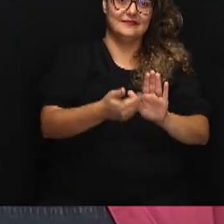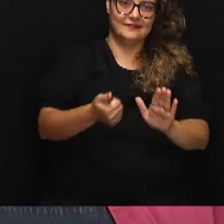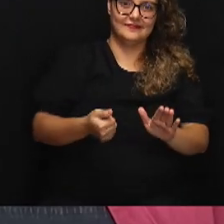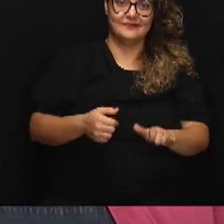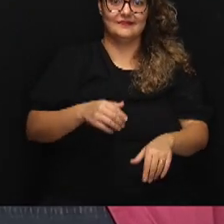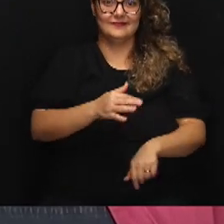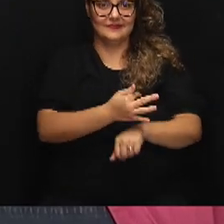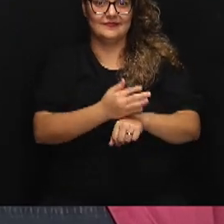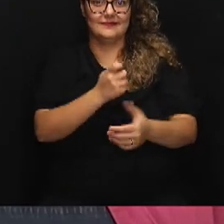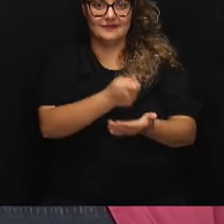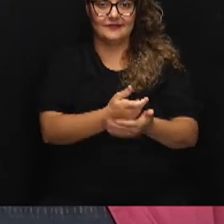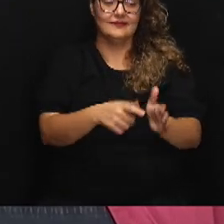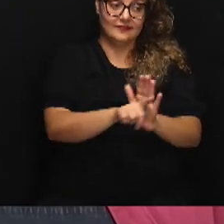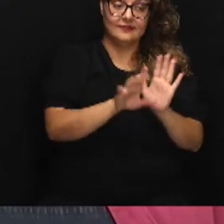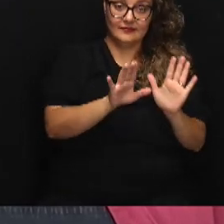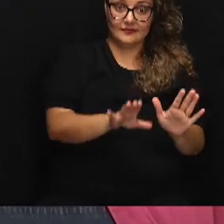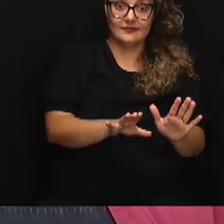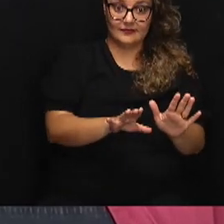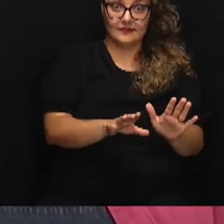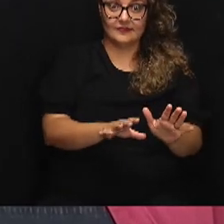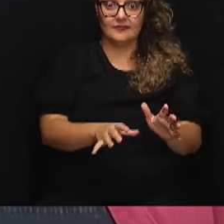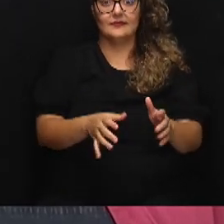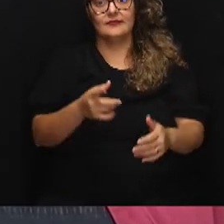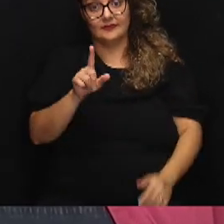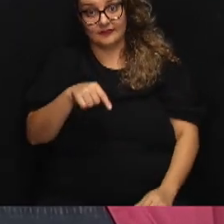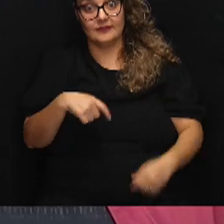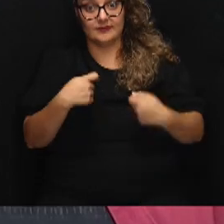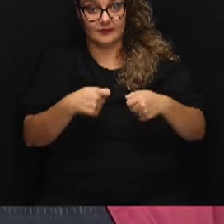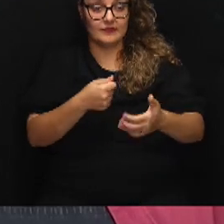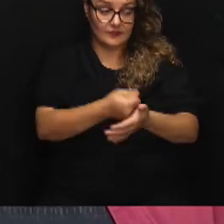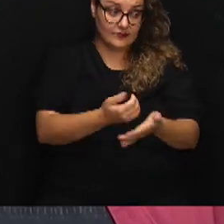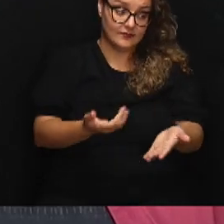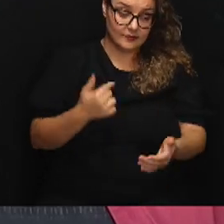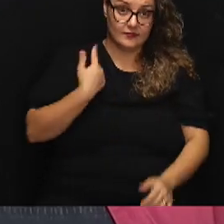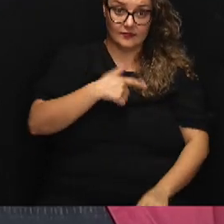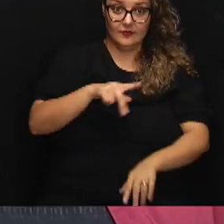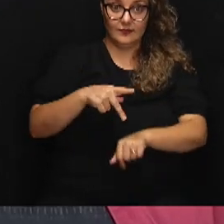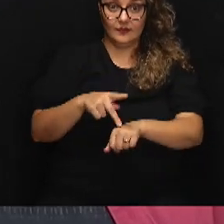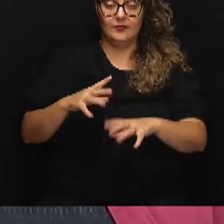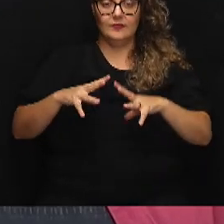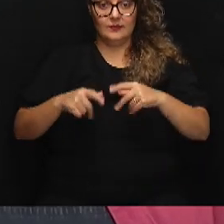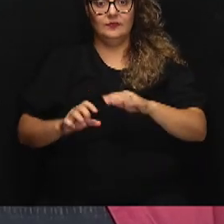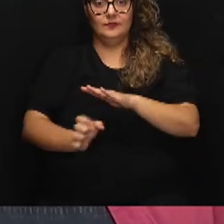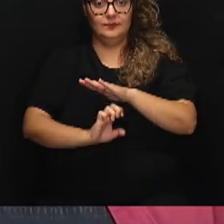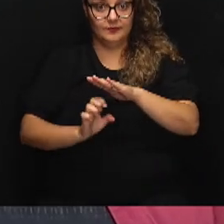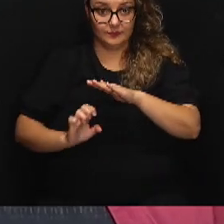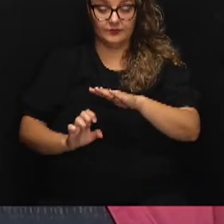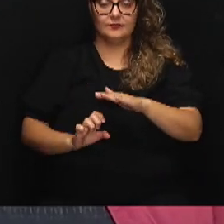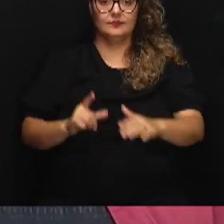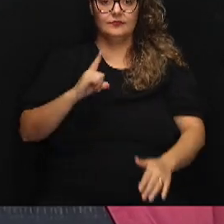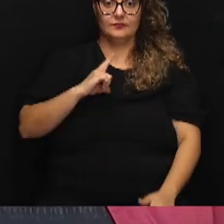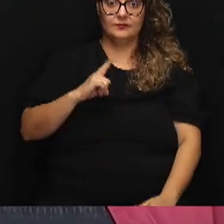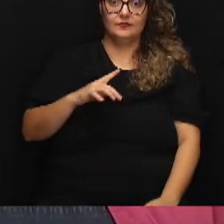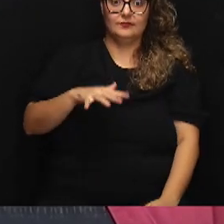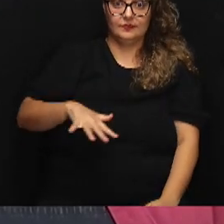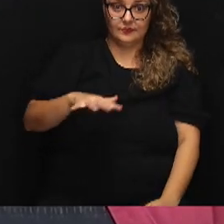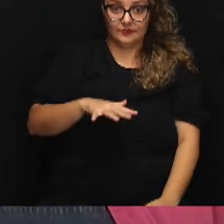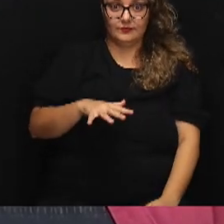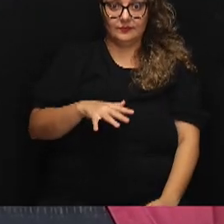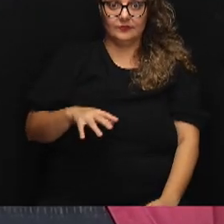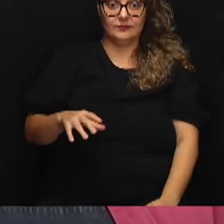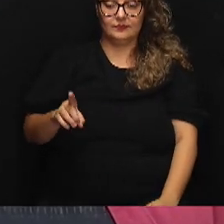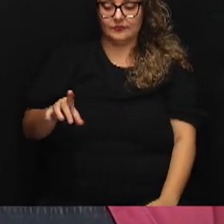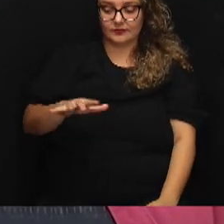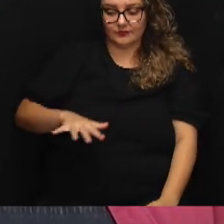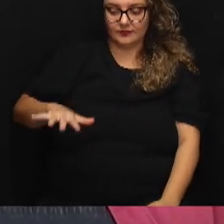Então, lei, legislação, que é necessário e é obrigatório aqui no nosso país. Então, toda empresa tem a parte de departamento pessoal.